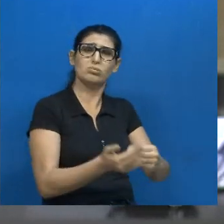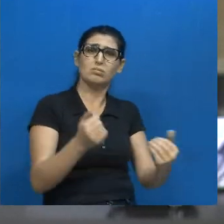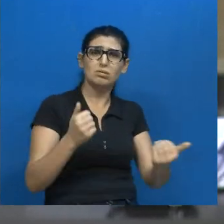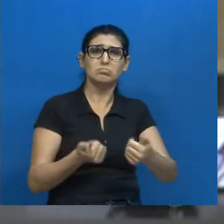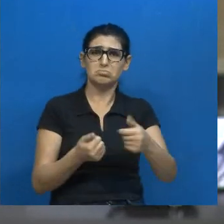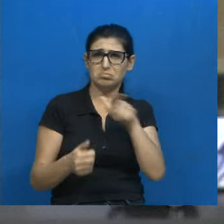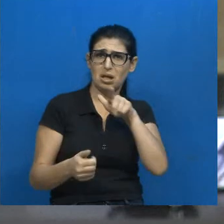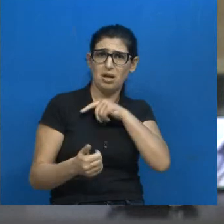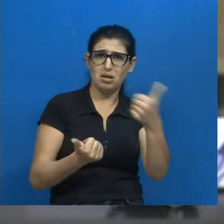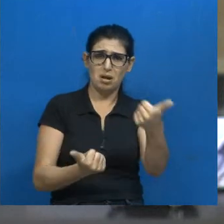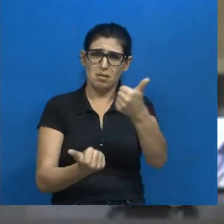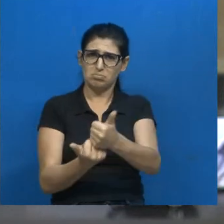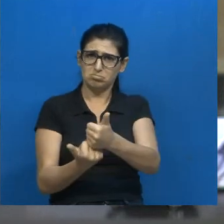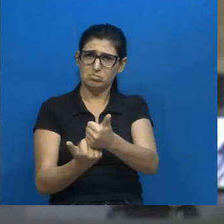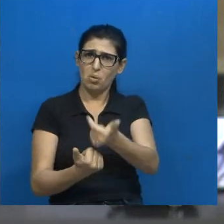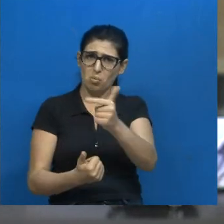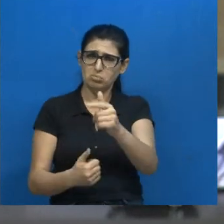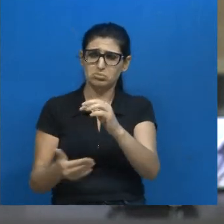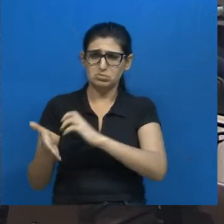secretário.